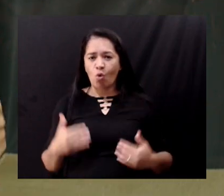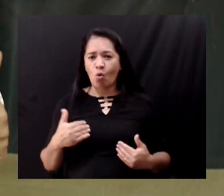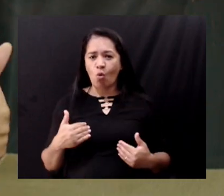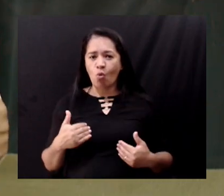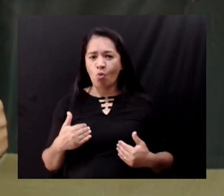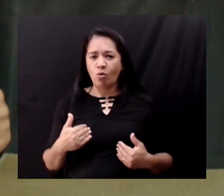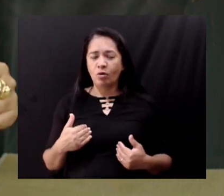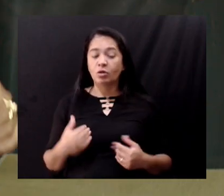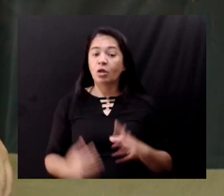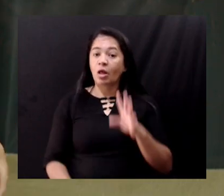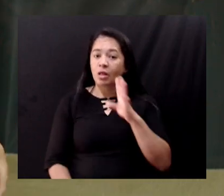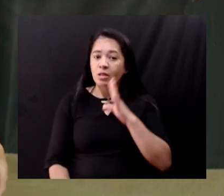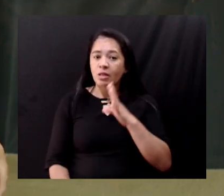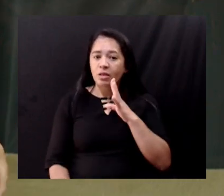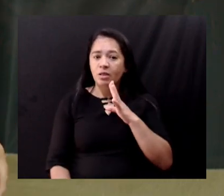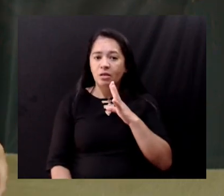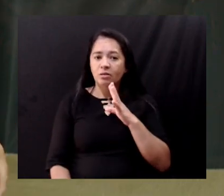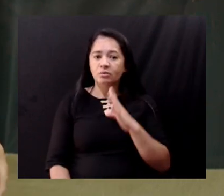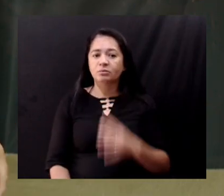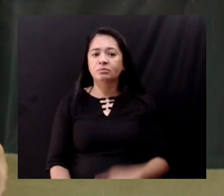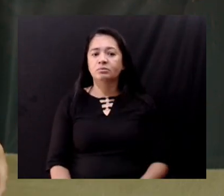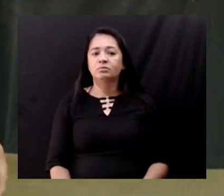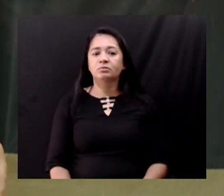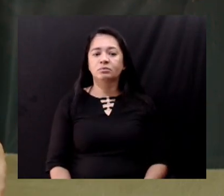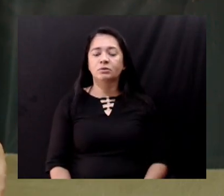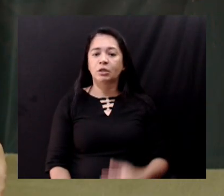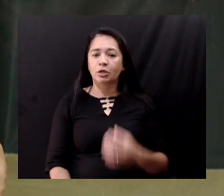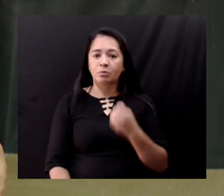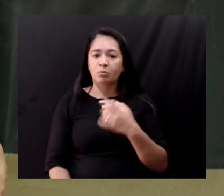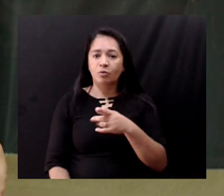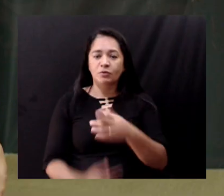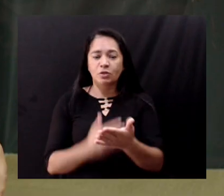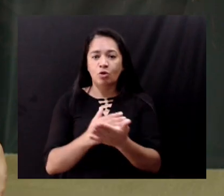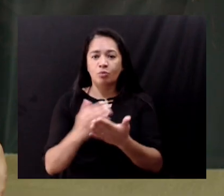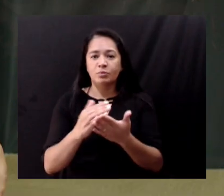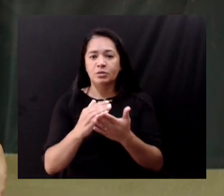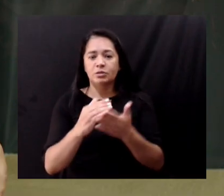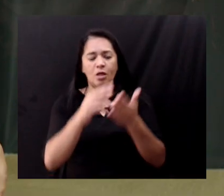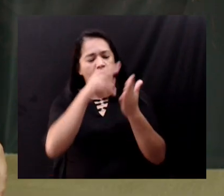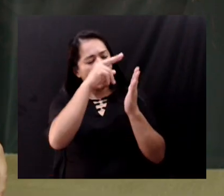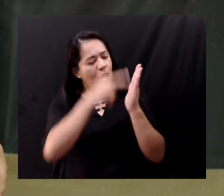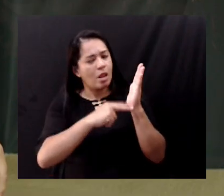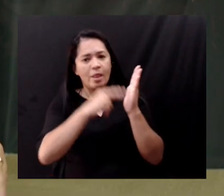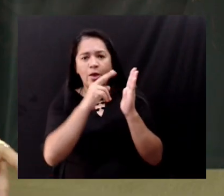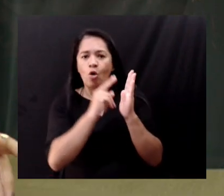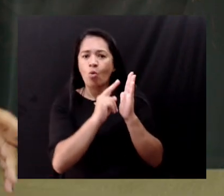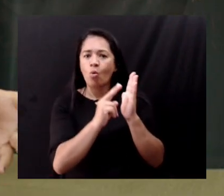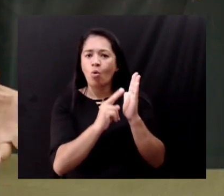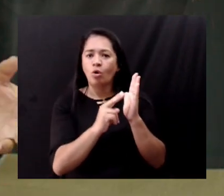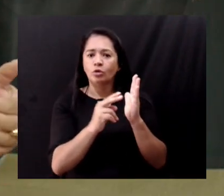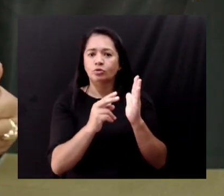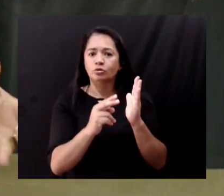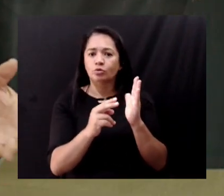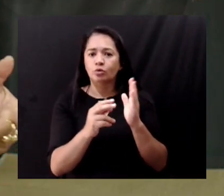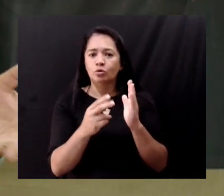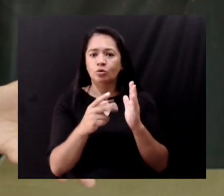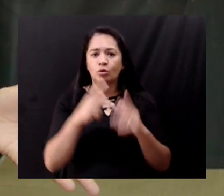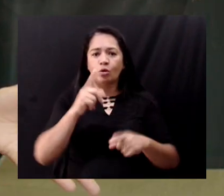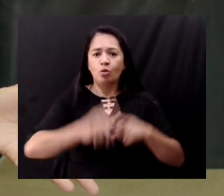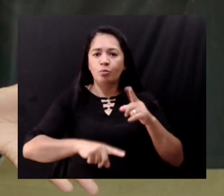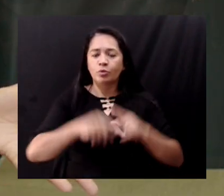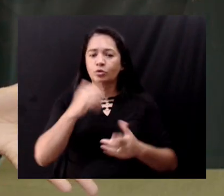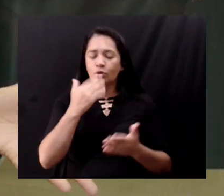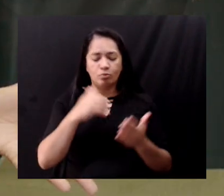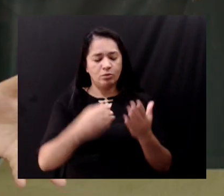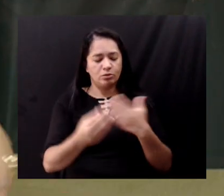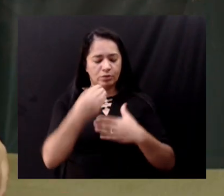viu? Parabéns, tá? E que bom que você começou a ler o rótulo, isso é importante, porque a gente fica sabendo o que tem dentro daquele alimento que a gente